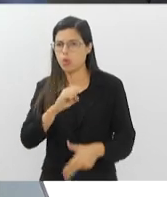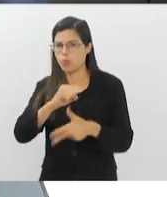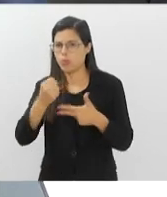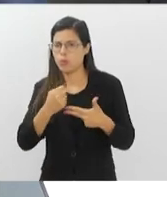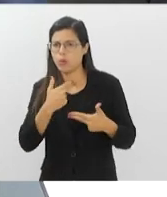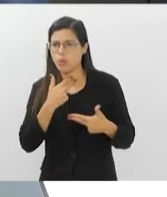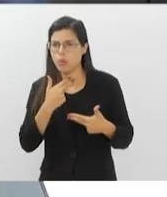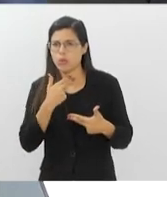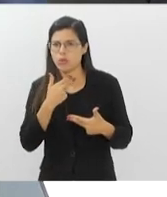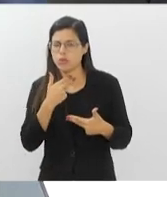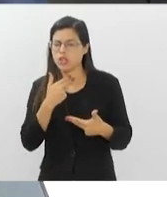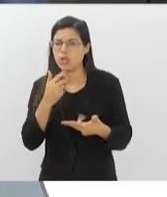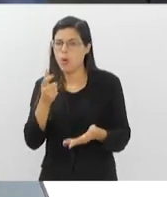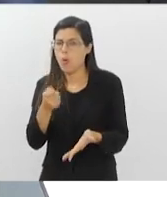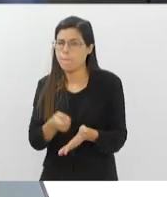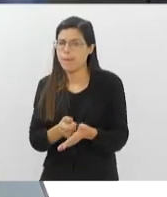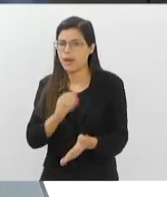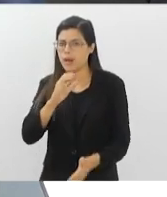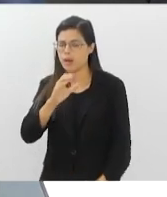do caviar.